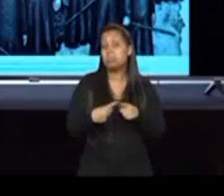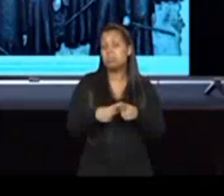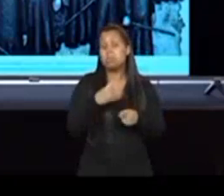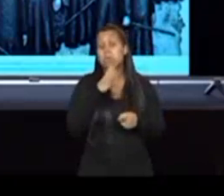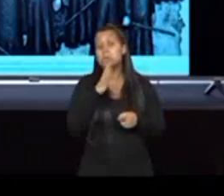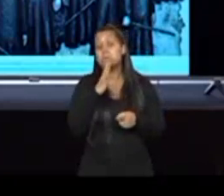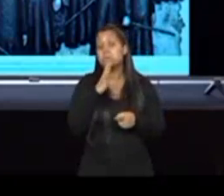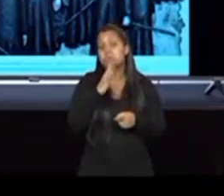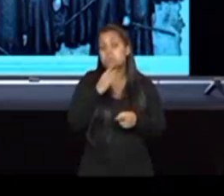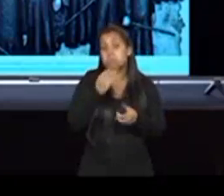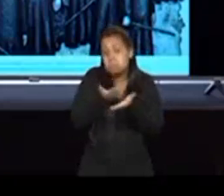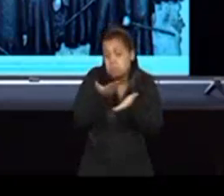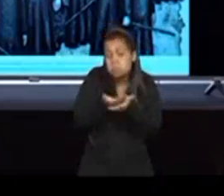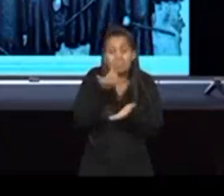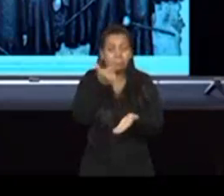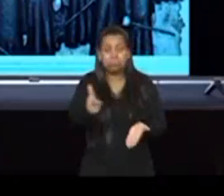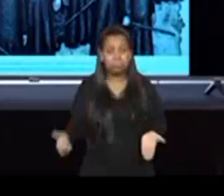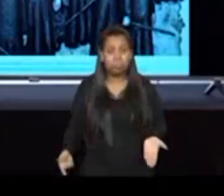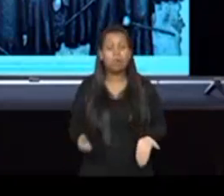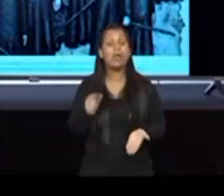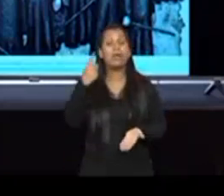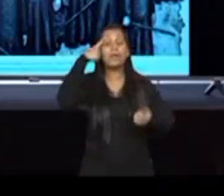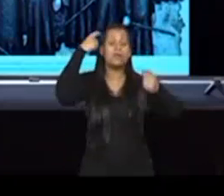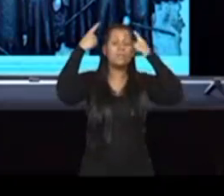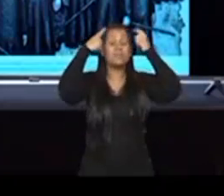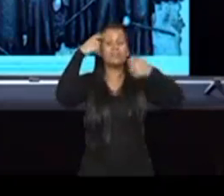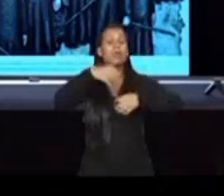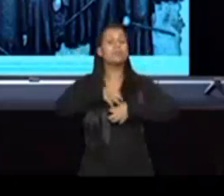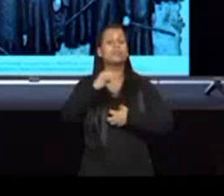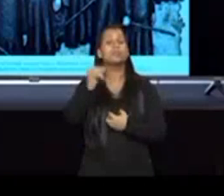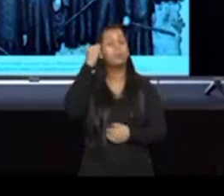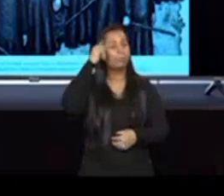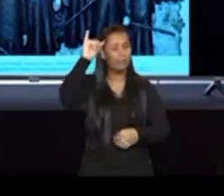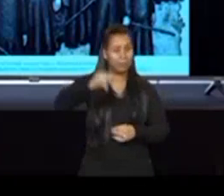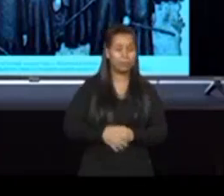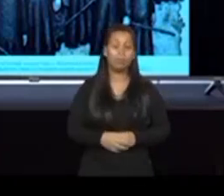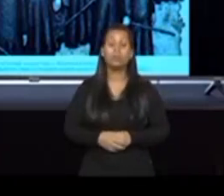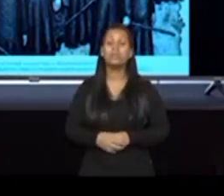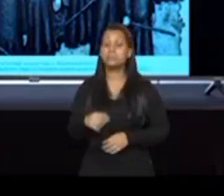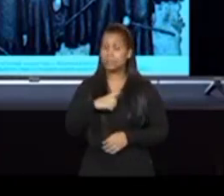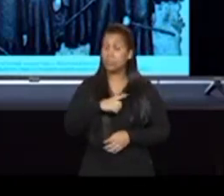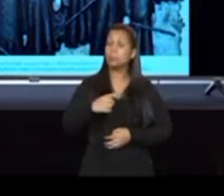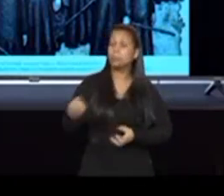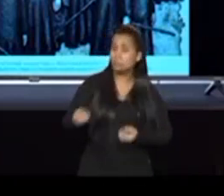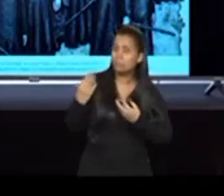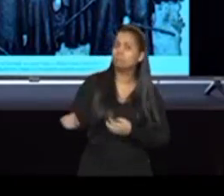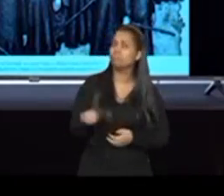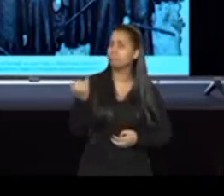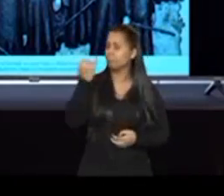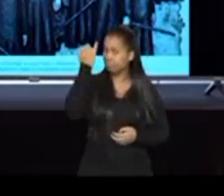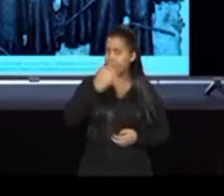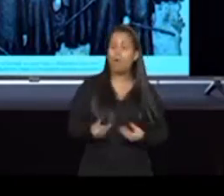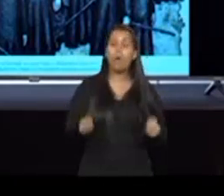científico sobre isso, tentou criar maneiras para se evitar, bom? Então, olha só, já temos informações